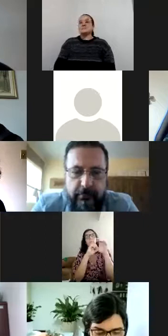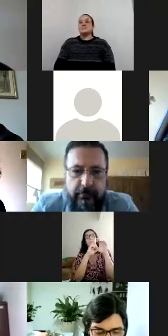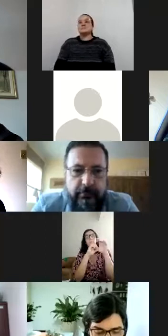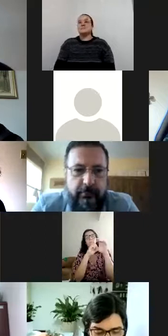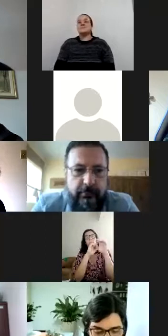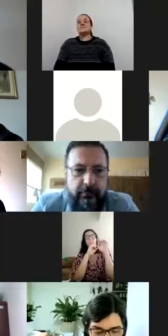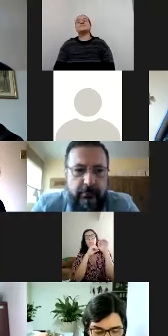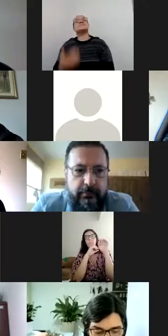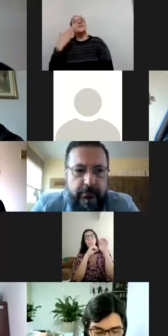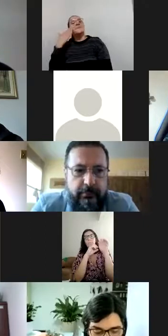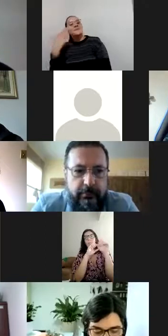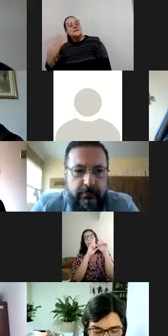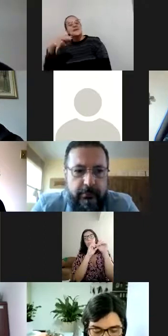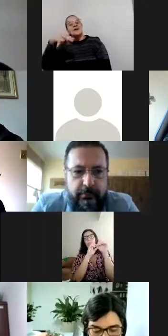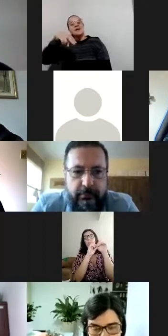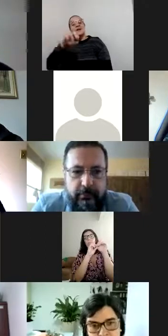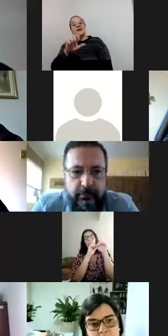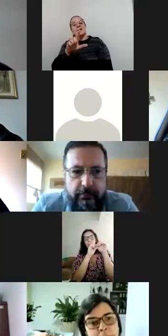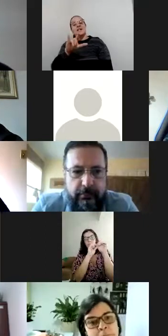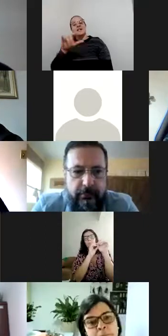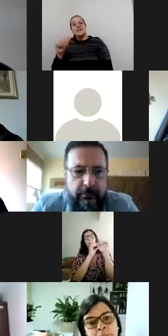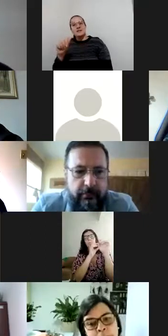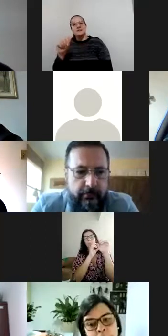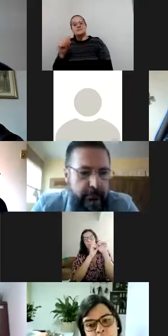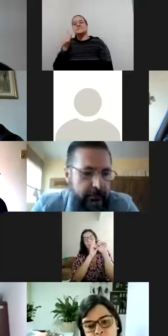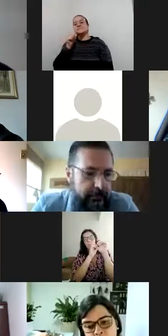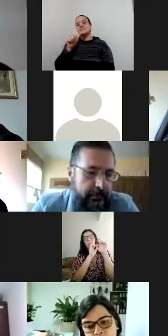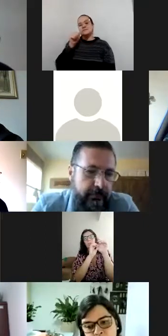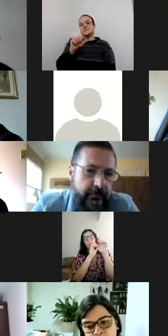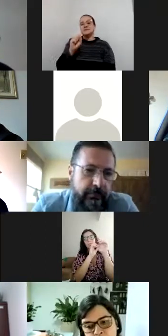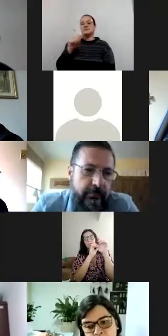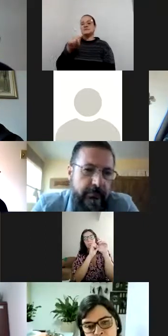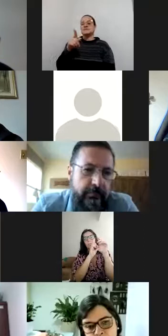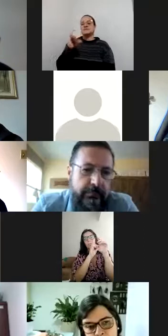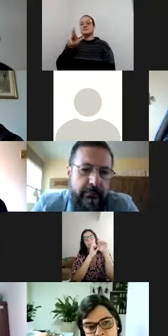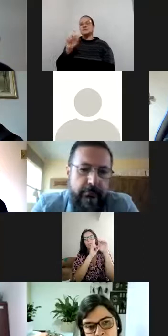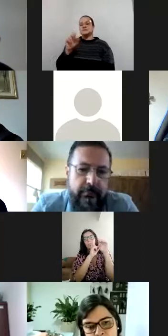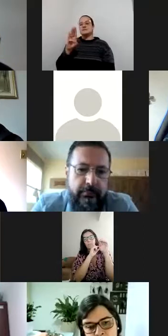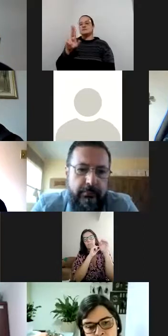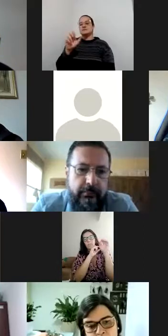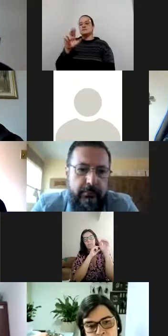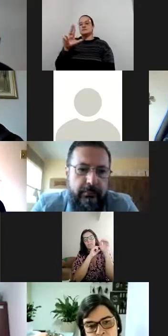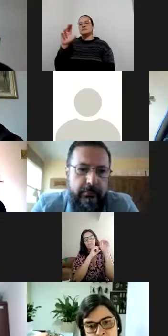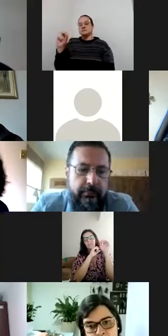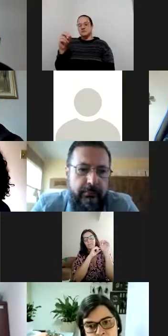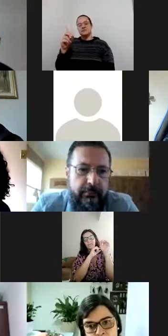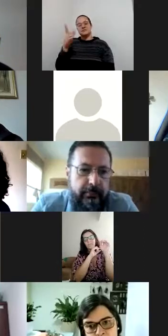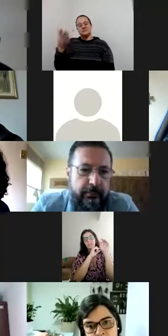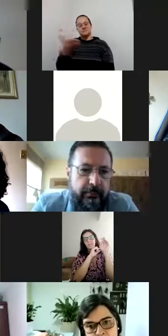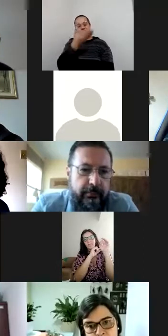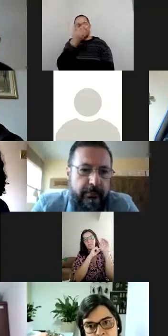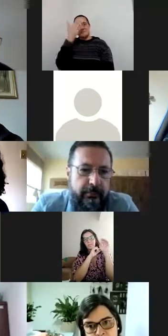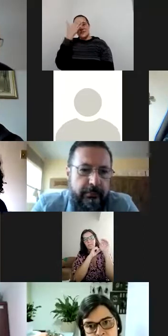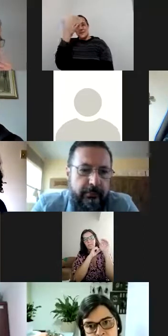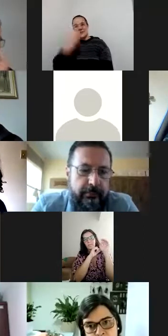Obrigada, Nélia. A Sandra Bueno também está inscrita. Sandra, por gentileza, obrigada, viu, pela